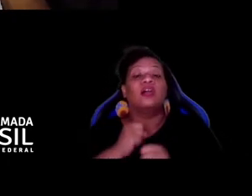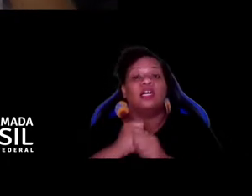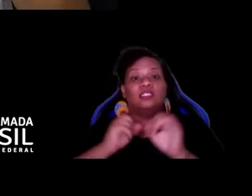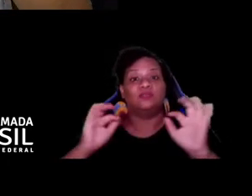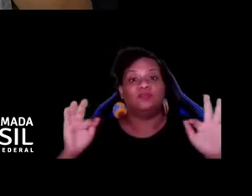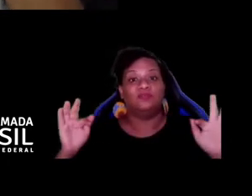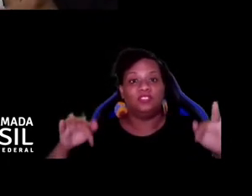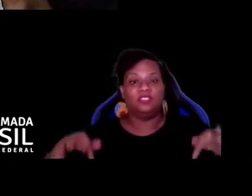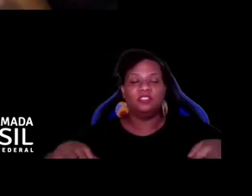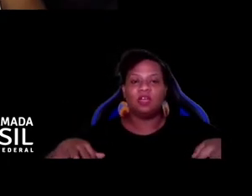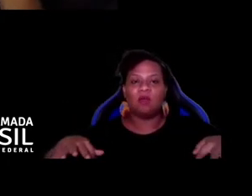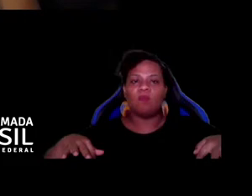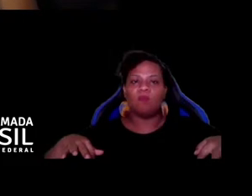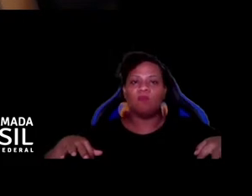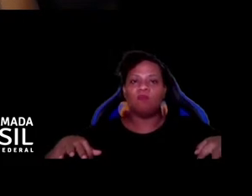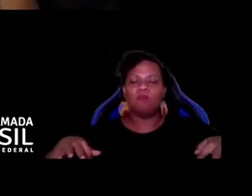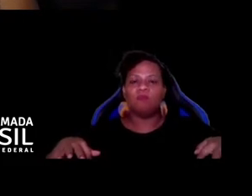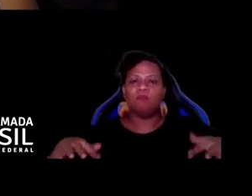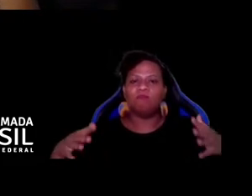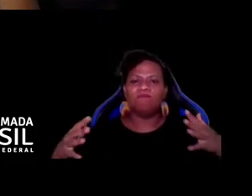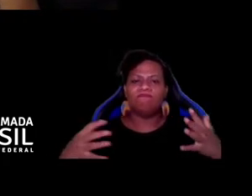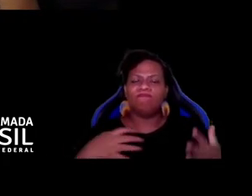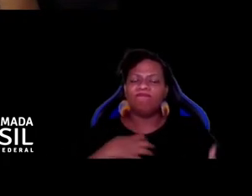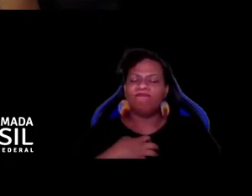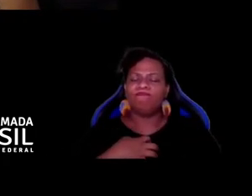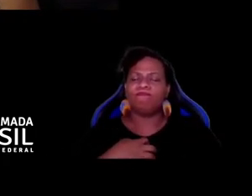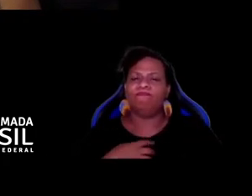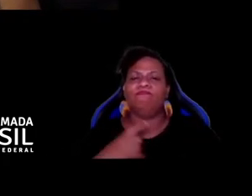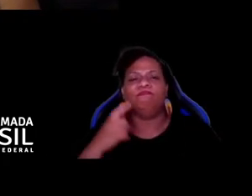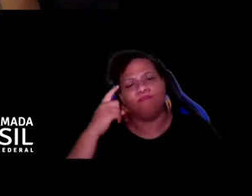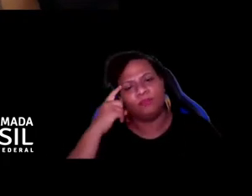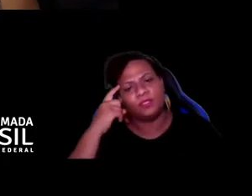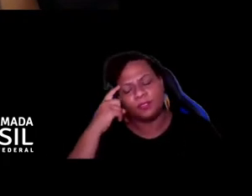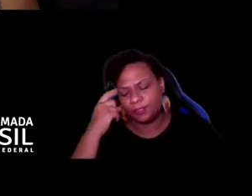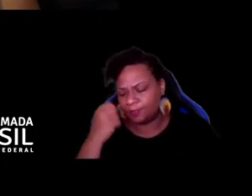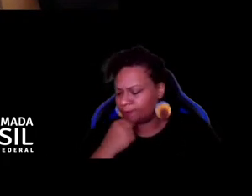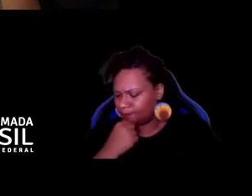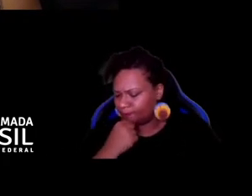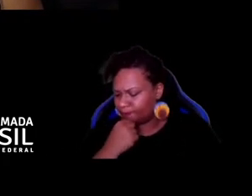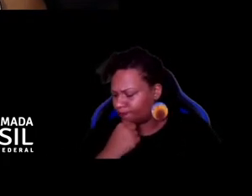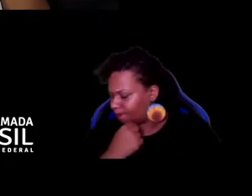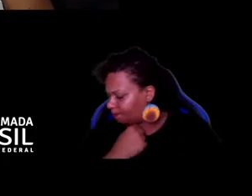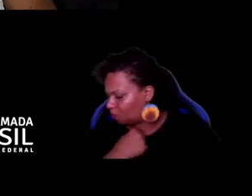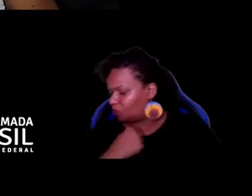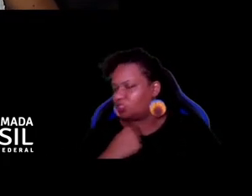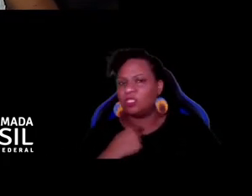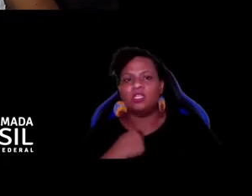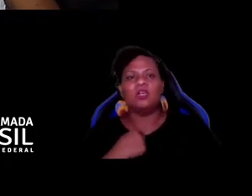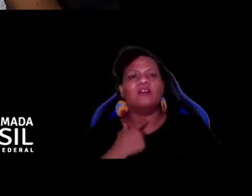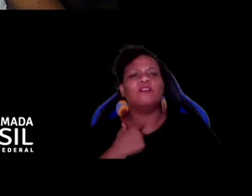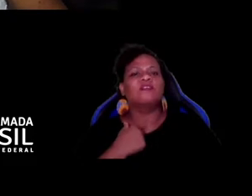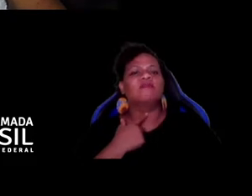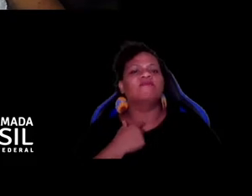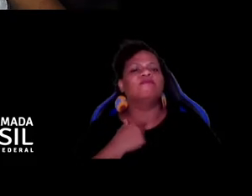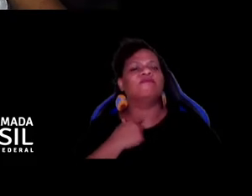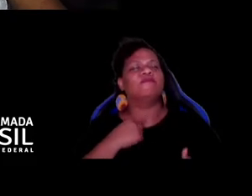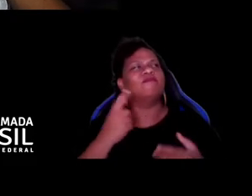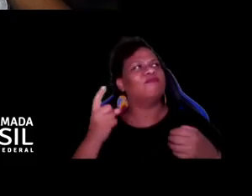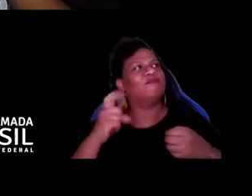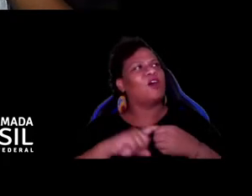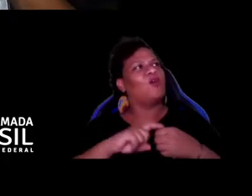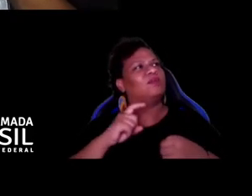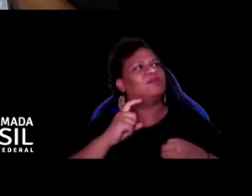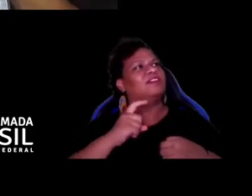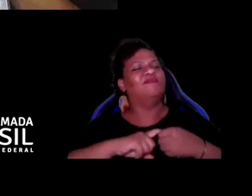eu bateu aquela coisa assim, de, poxa, eu tô com uma vontade de voltar para tocar,